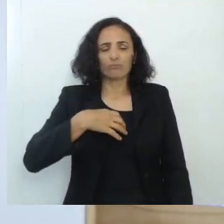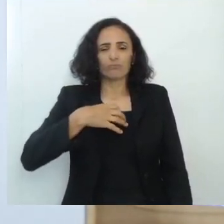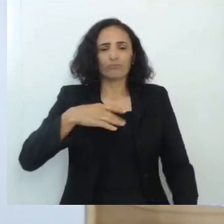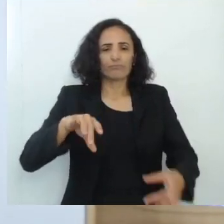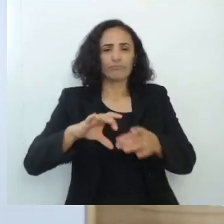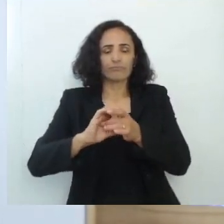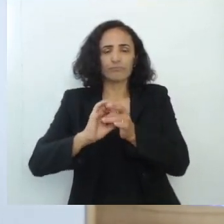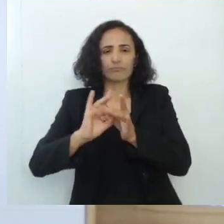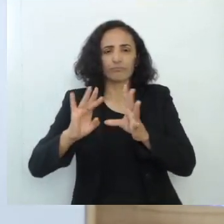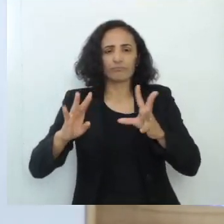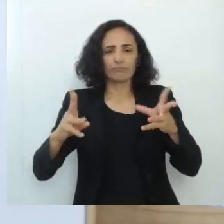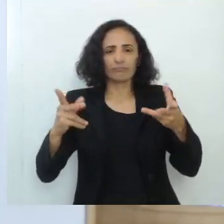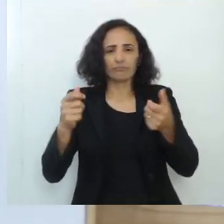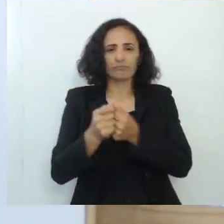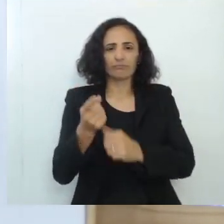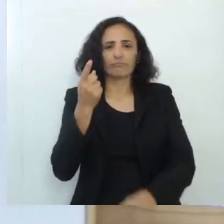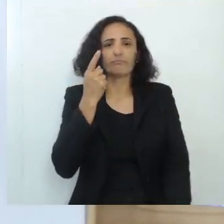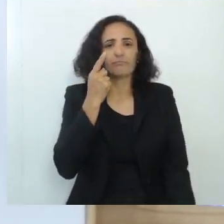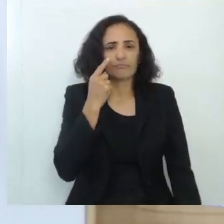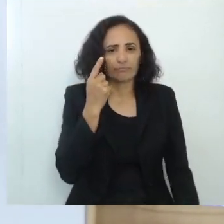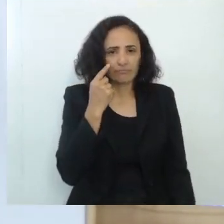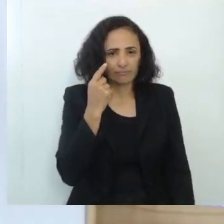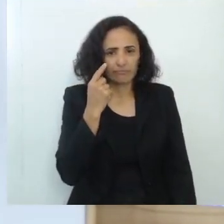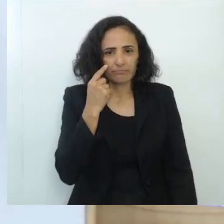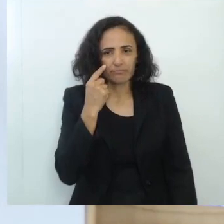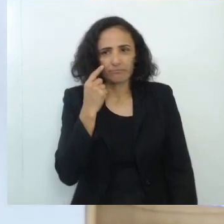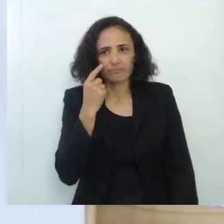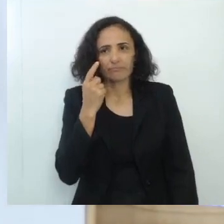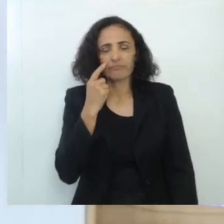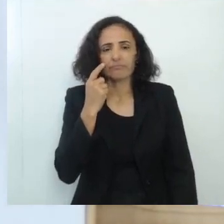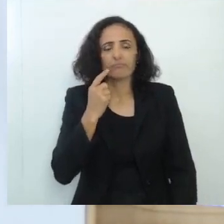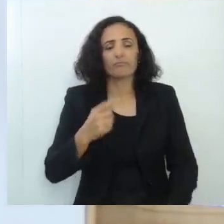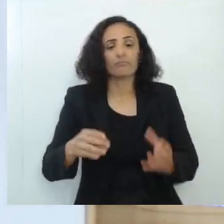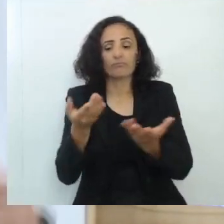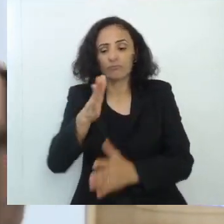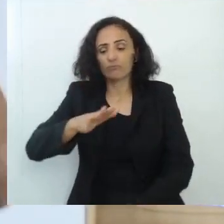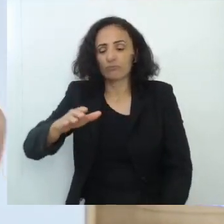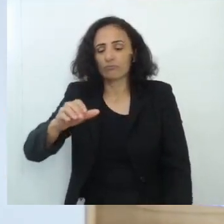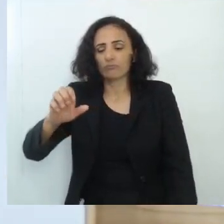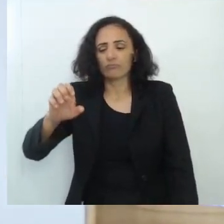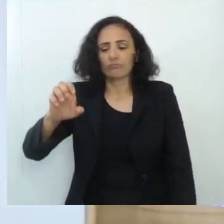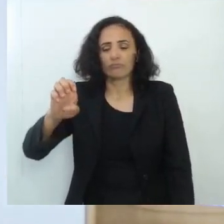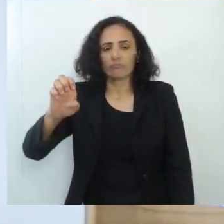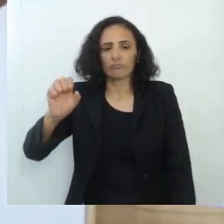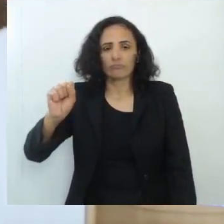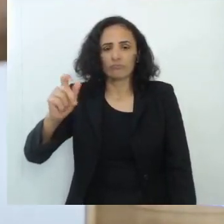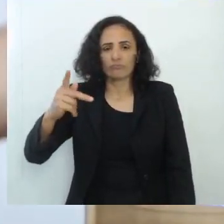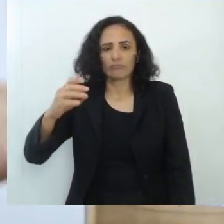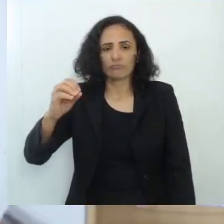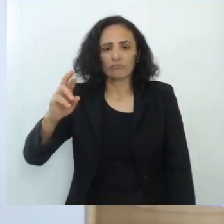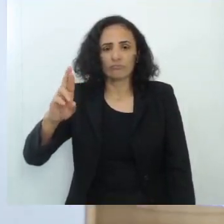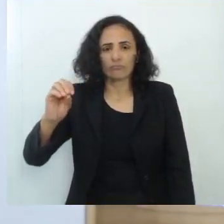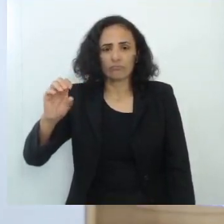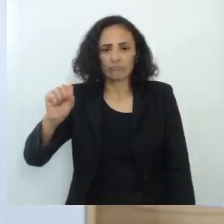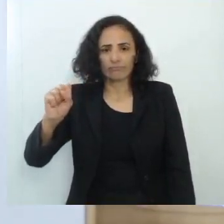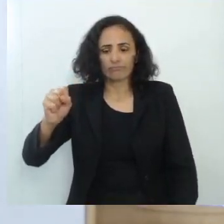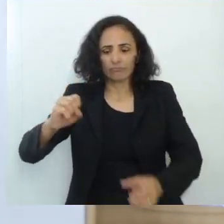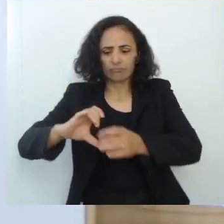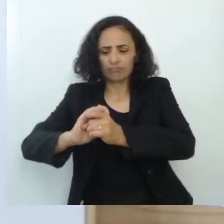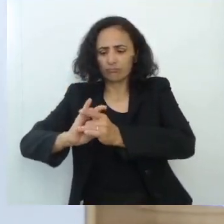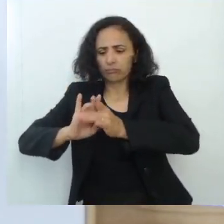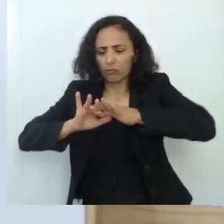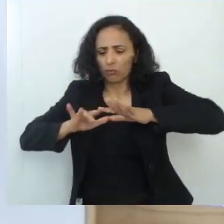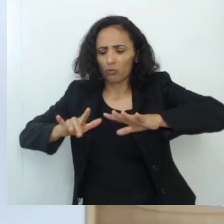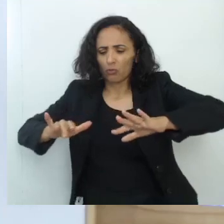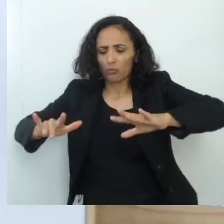de esporos. E olha para mim, tá? São esses esporos que quando são liberados no ambiente,